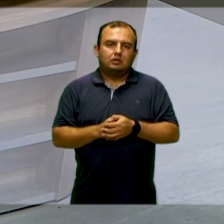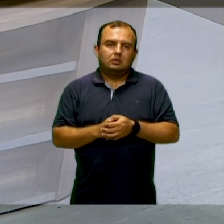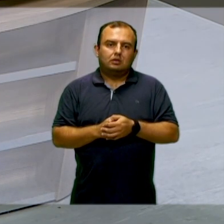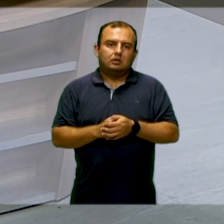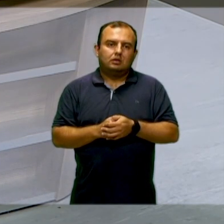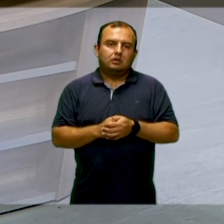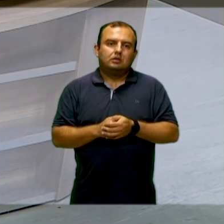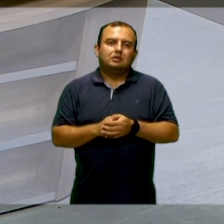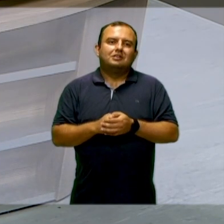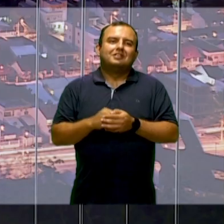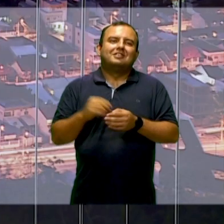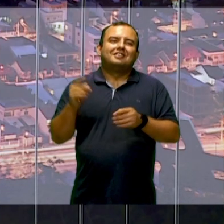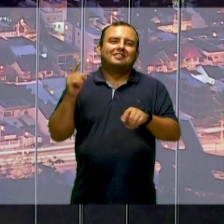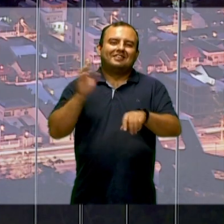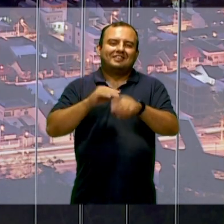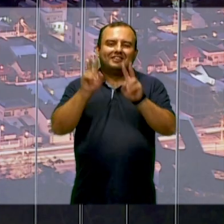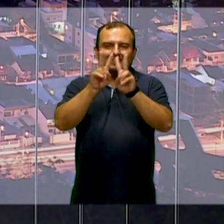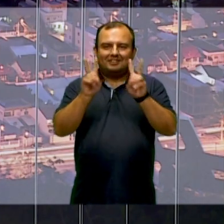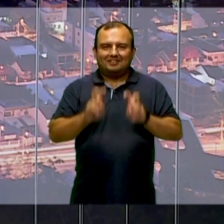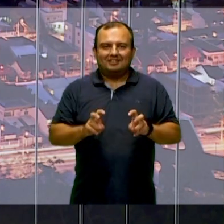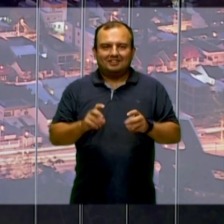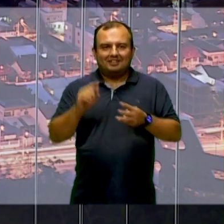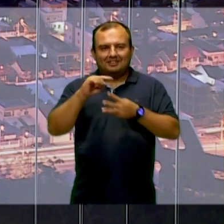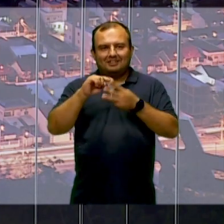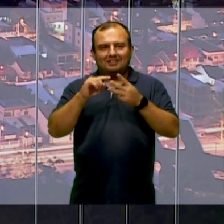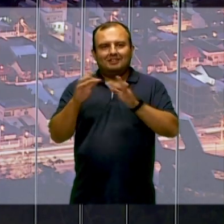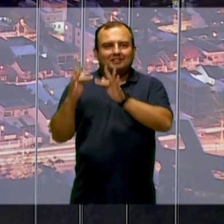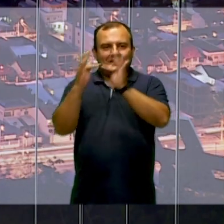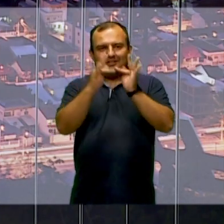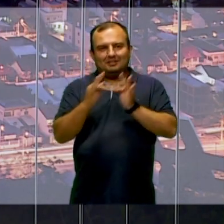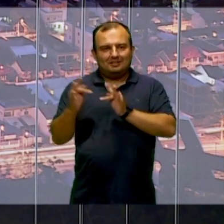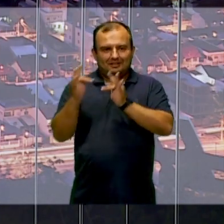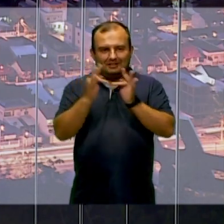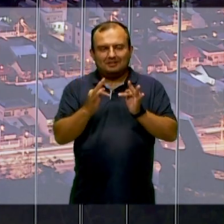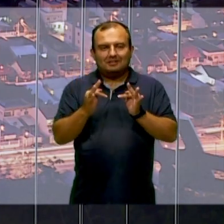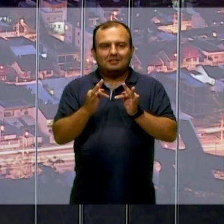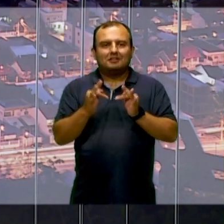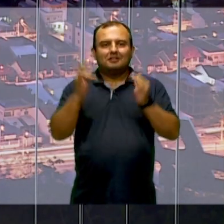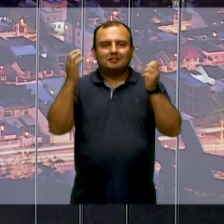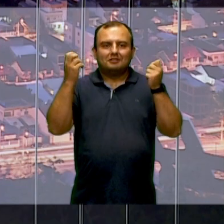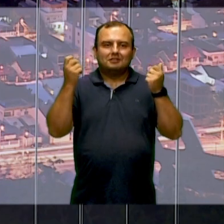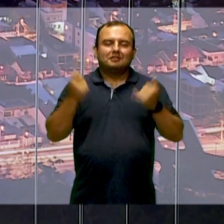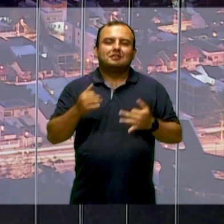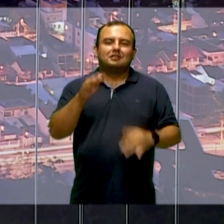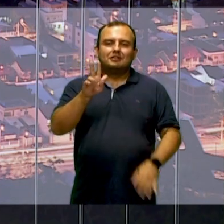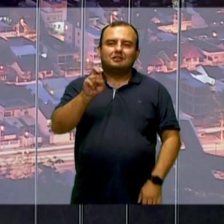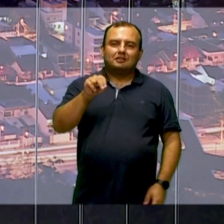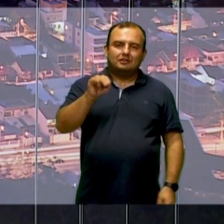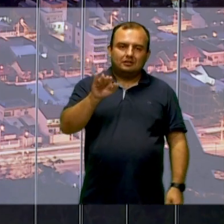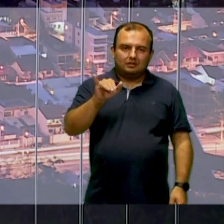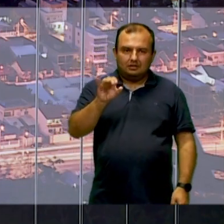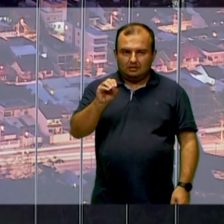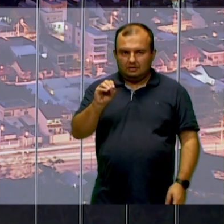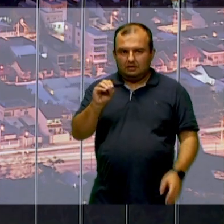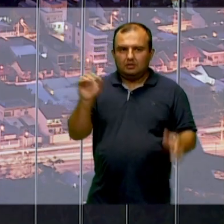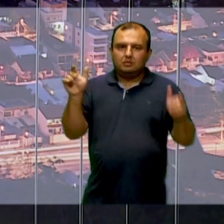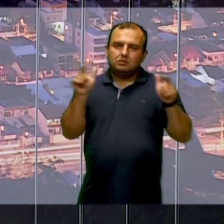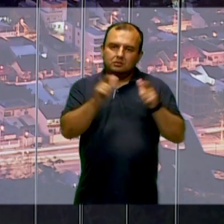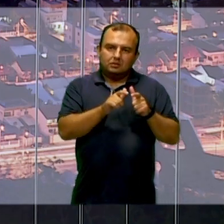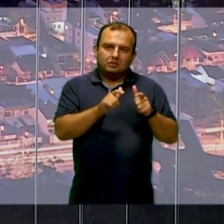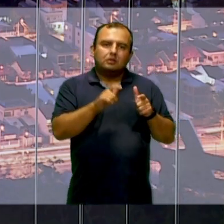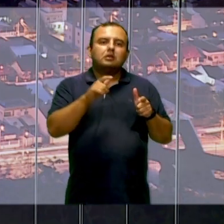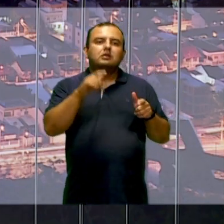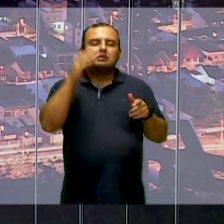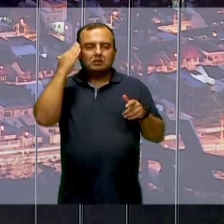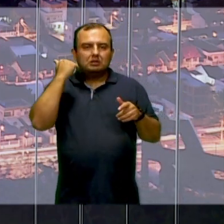está apertado para cumprir nossa pauta, porque Vamos são lá. 3 fundações. Vamos começar a falar. Genésio Miranda Lins, ela é menorzinha, a gente